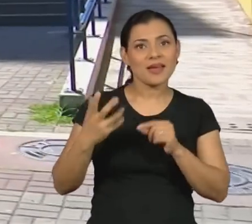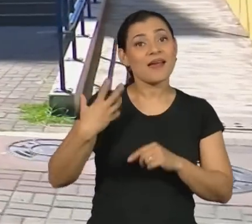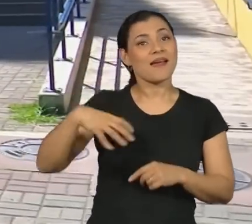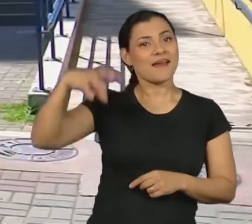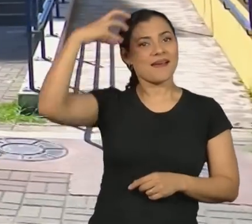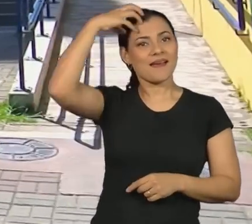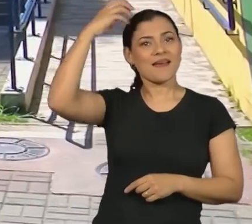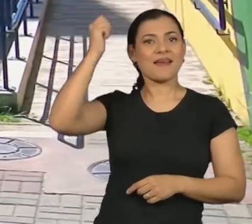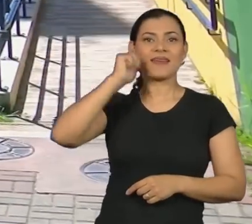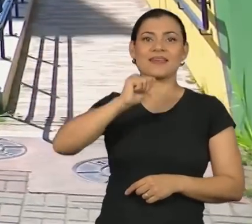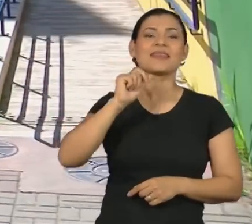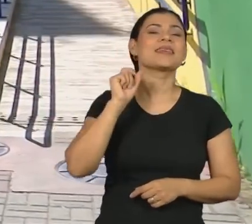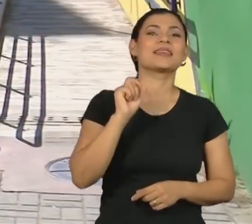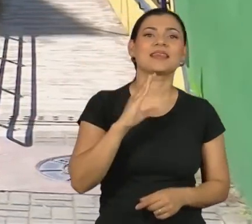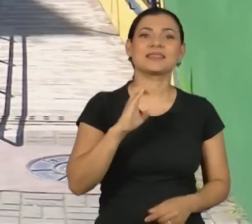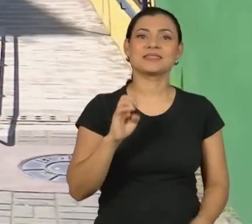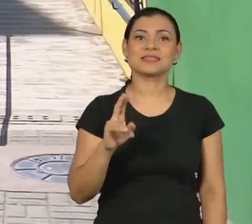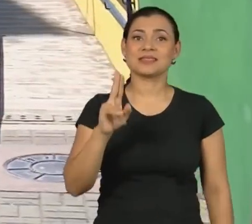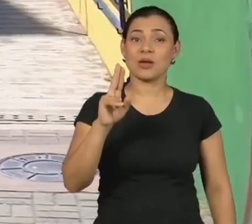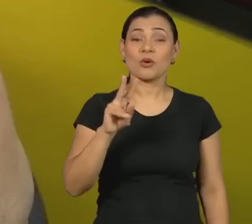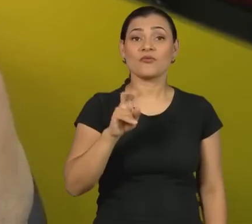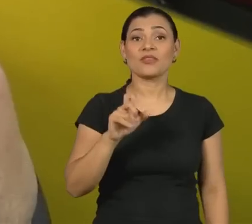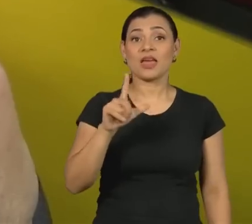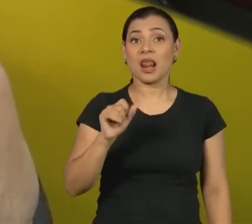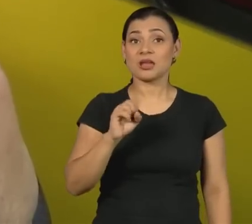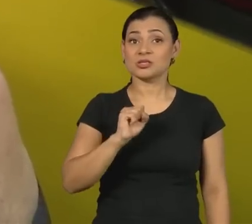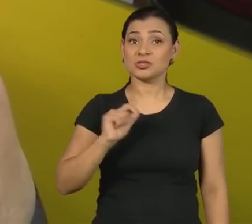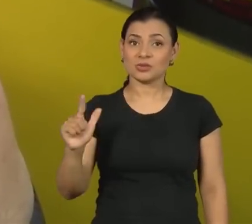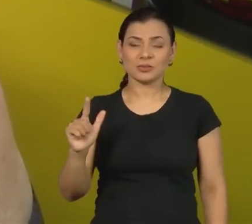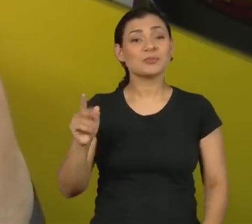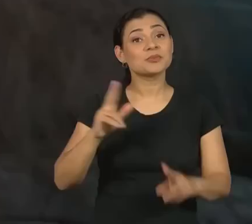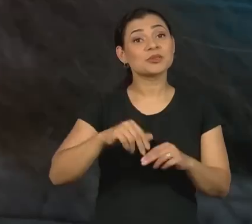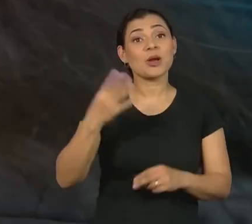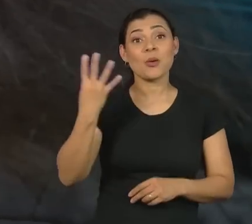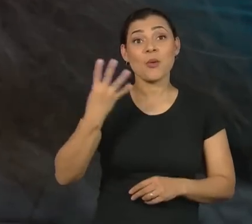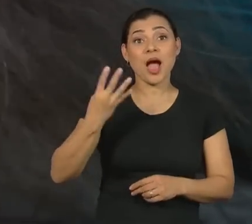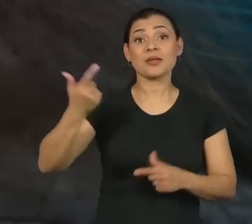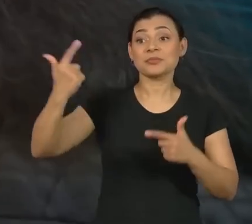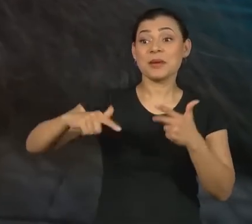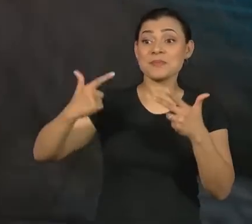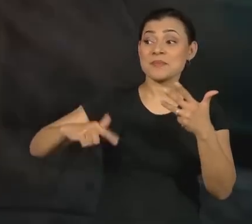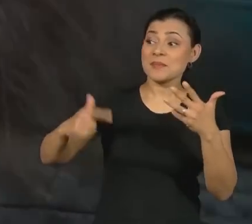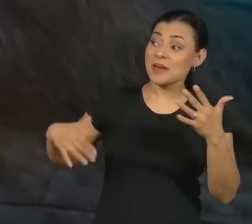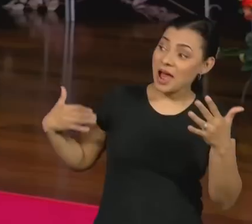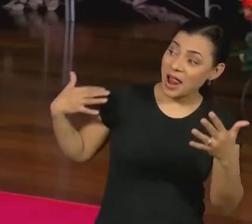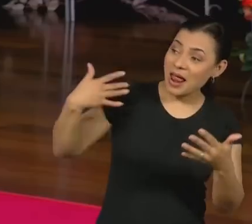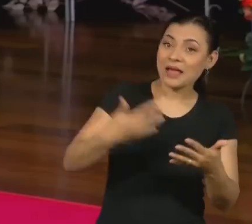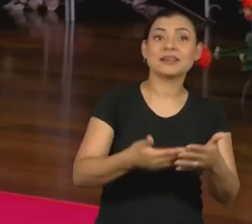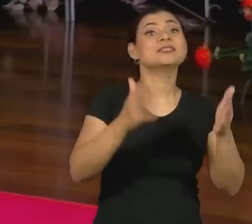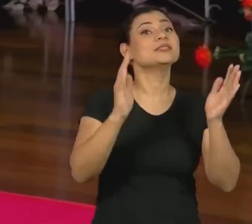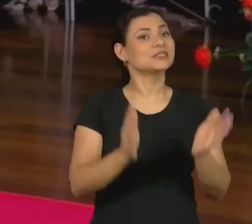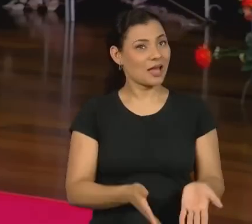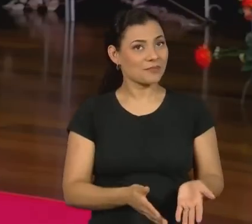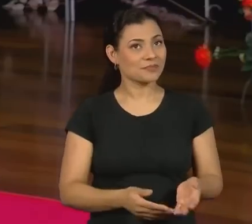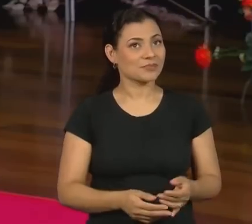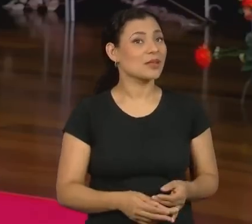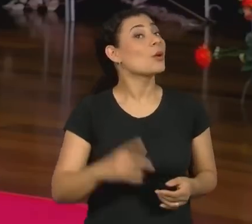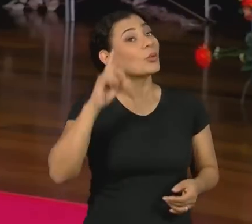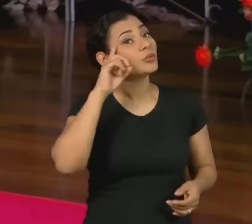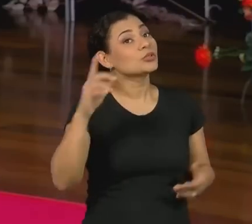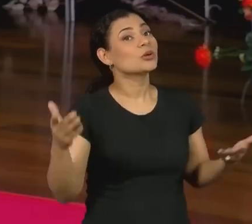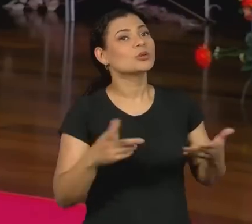do Céu Vila Sol 2025. É a 4ª edição do concurso da melhor idade. Esse dia para elas